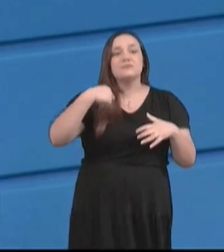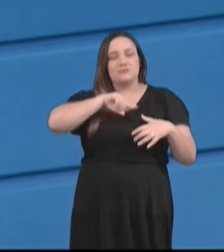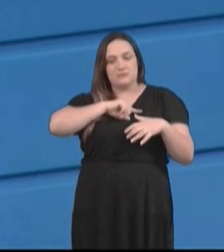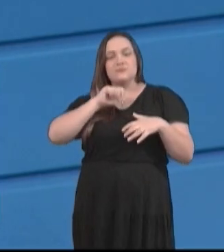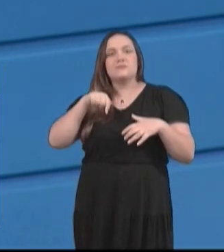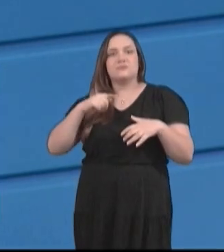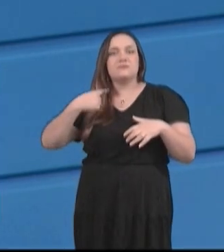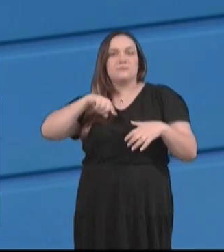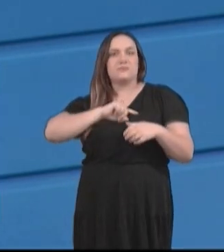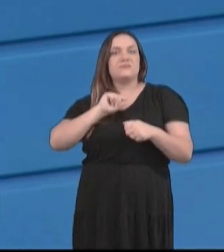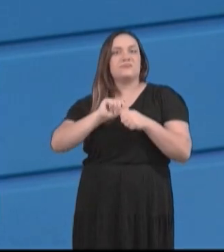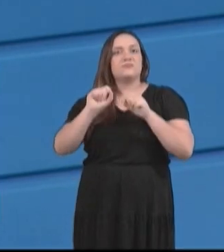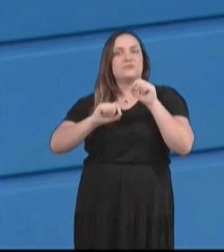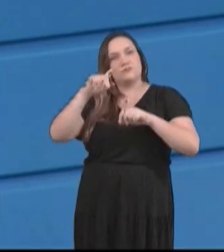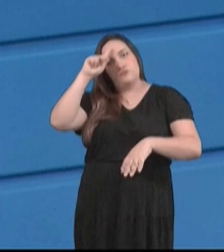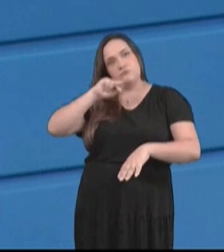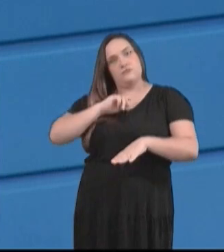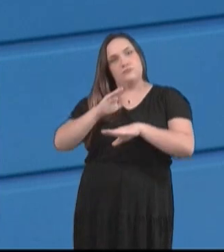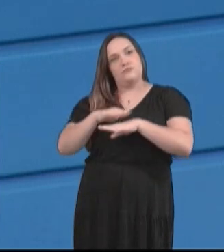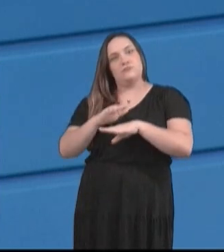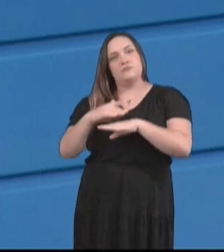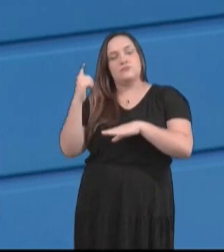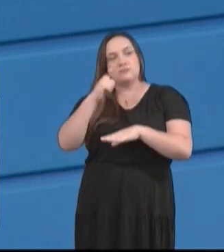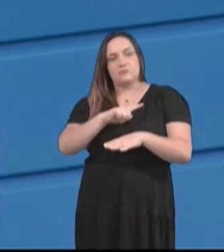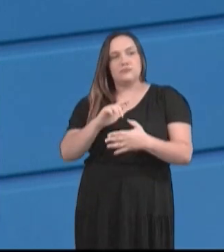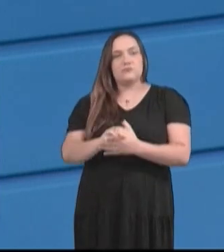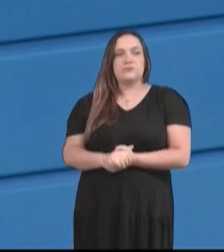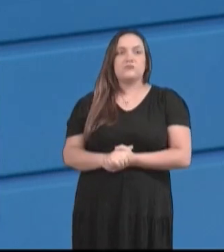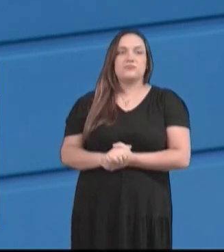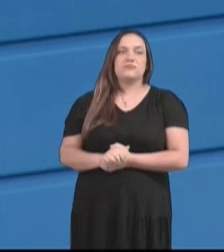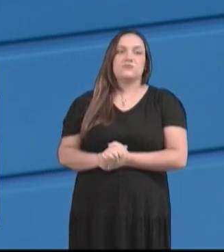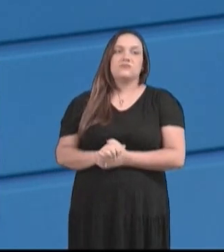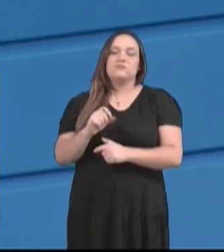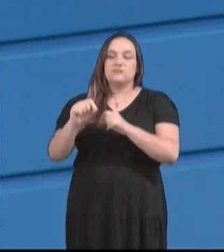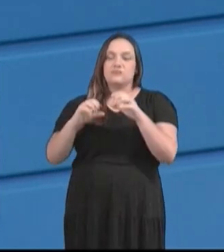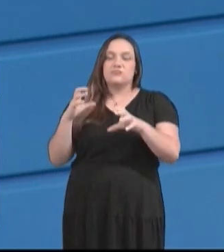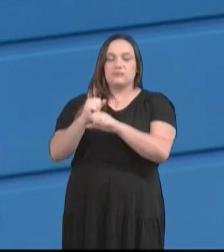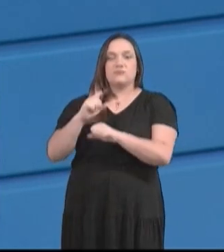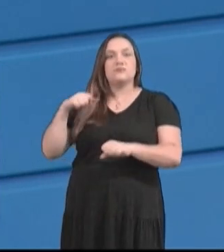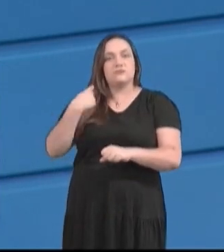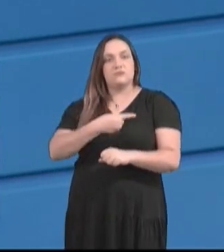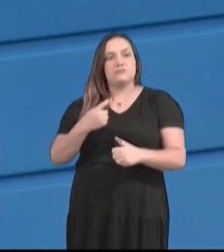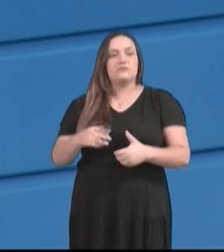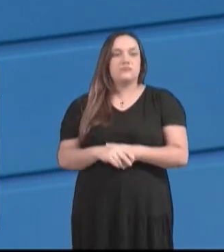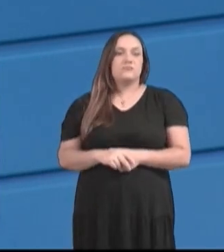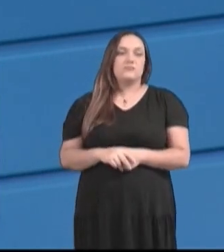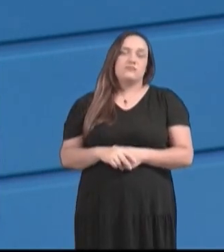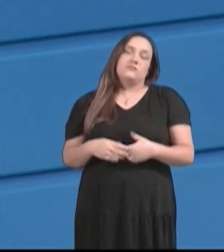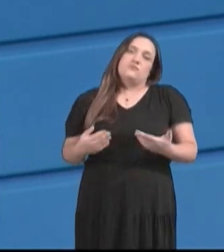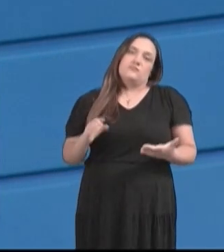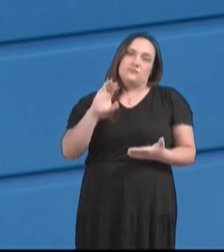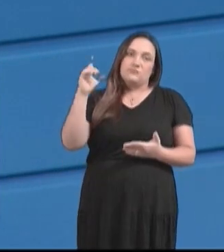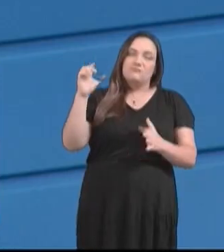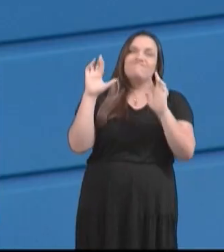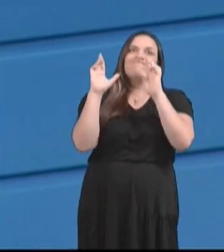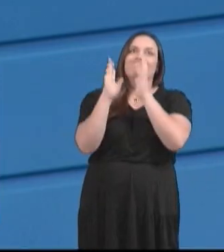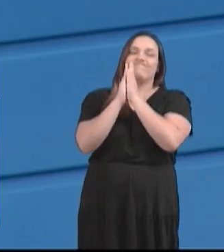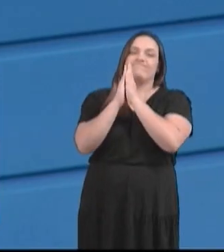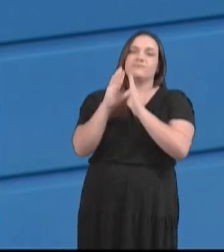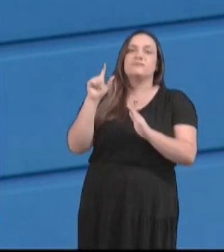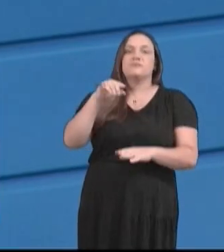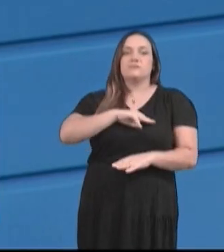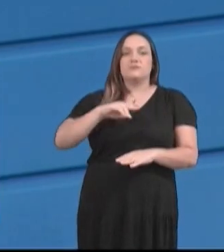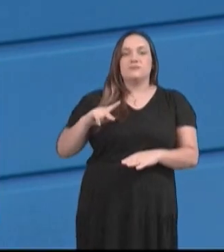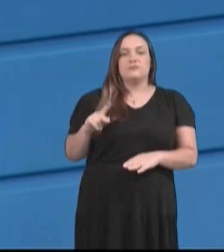nossa parte, fizemos o que era devido àquilo que nos foi confiado por esta casa. E, obviamente, esperamos que